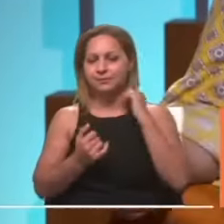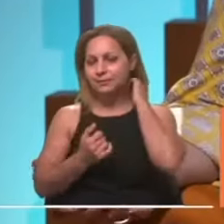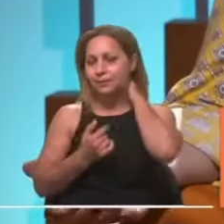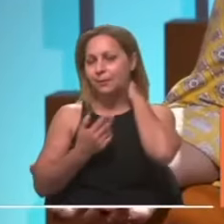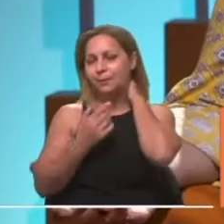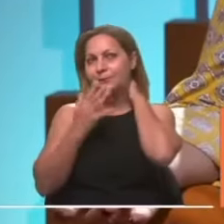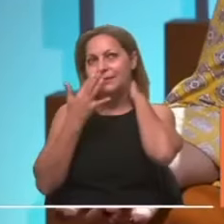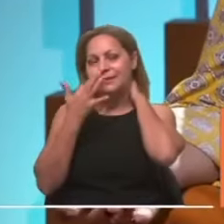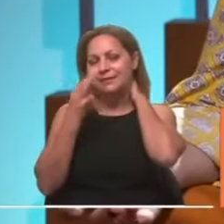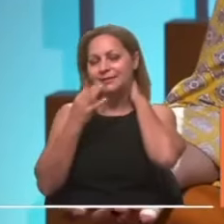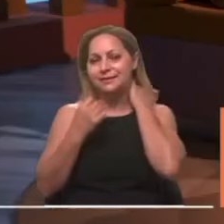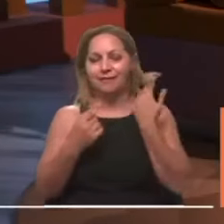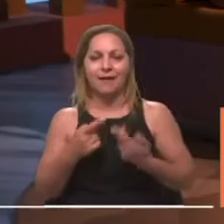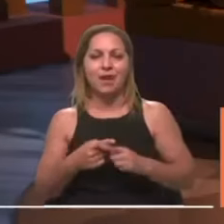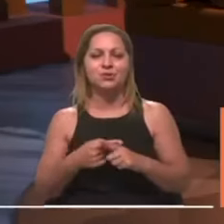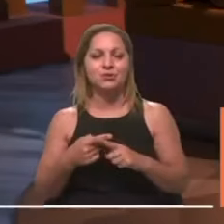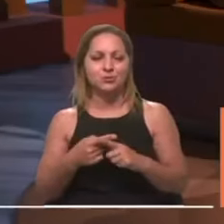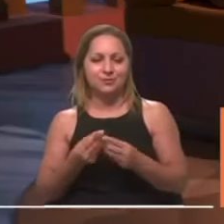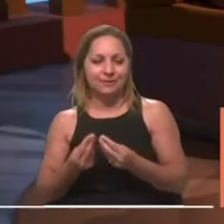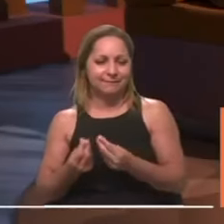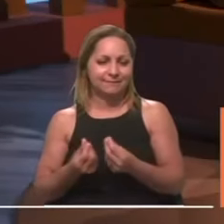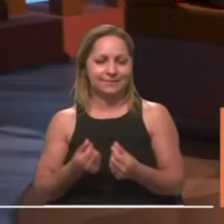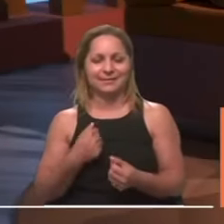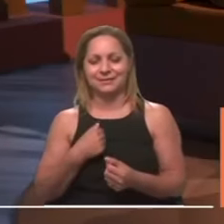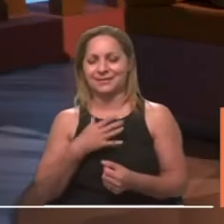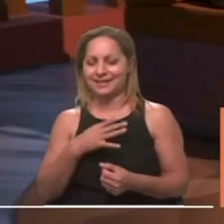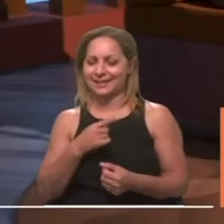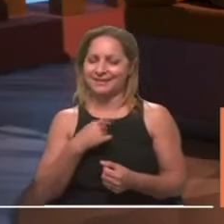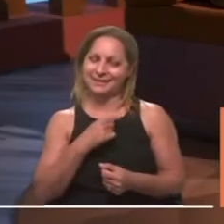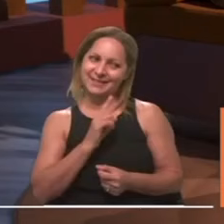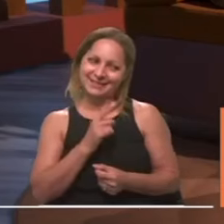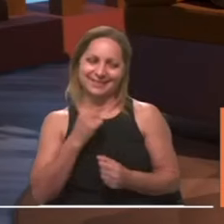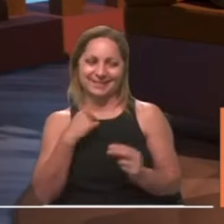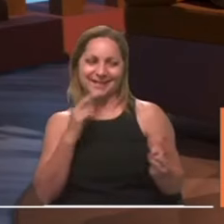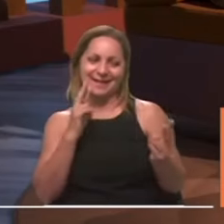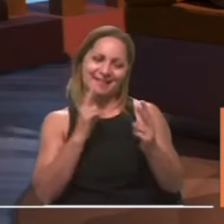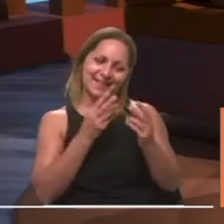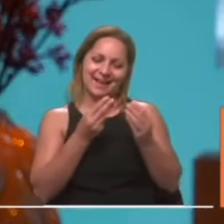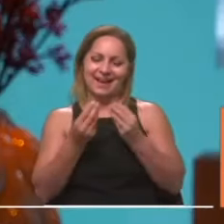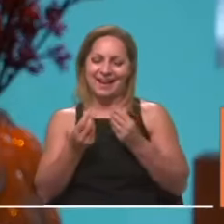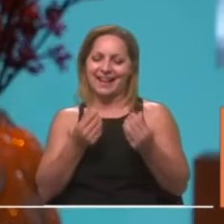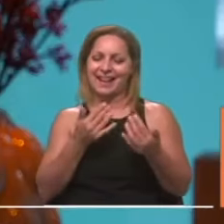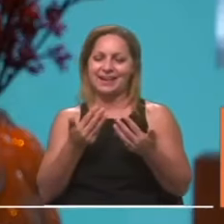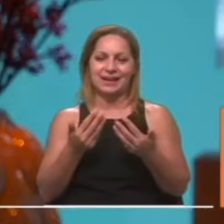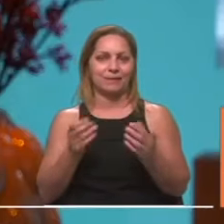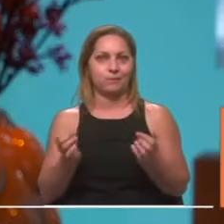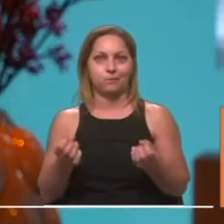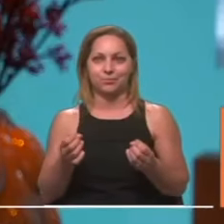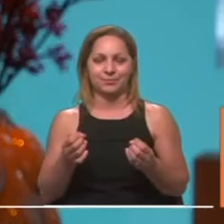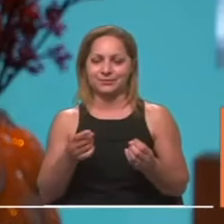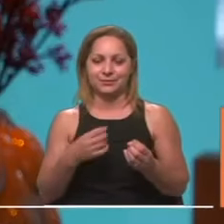uma tentativa de sedução, não é? Uma coisa que é, eu estou aqui, você é teu noivo, olhar para ti de uma determinada maneira. É isso, eu não